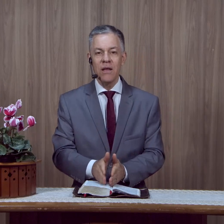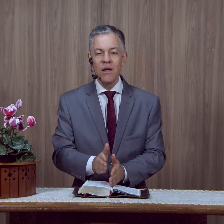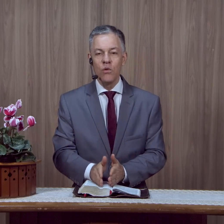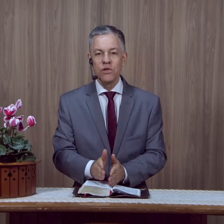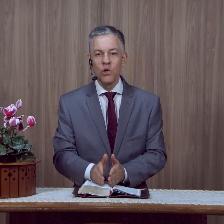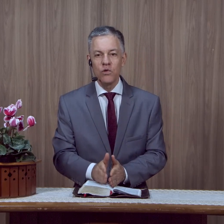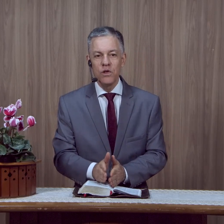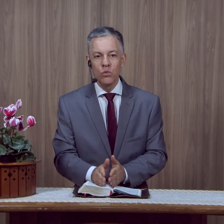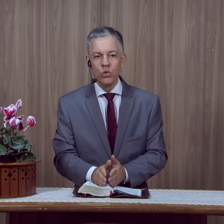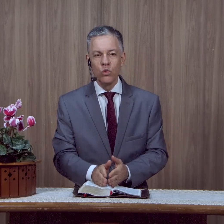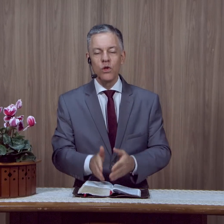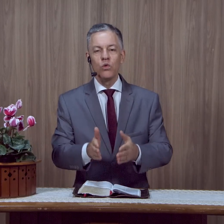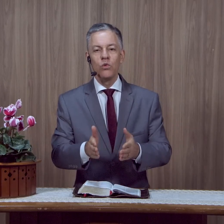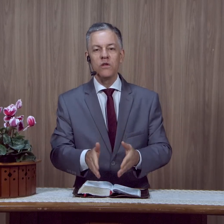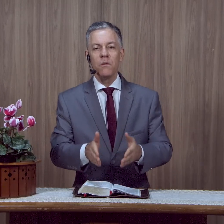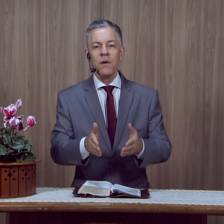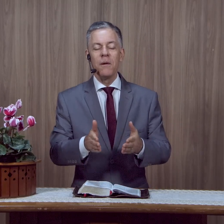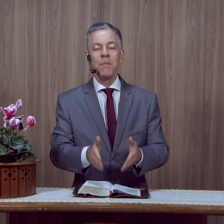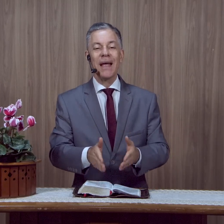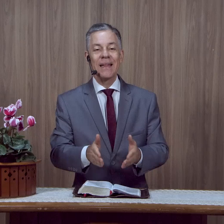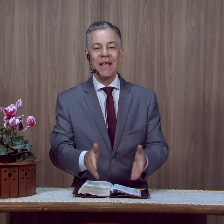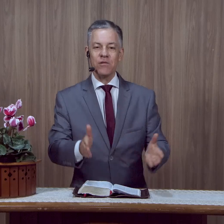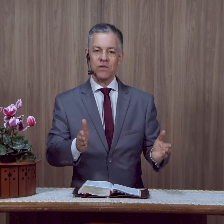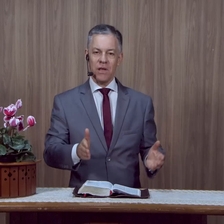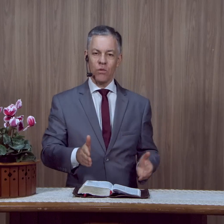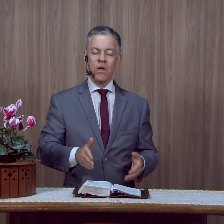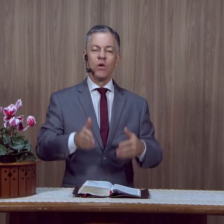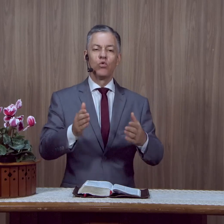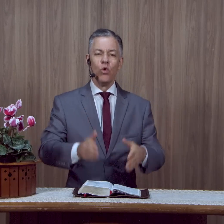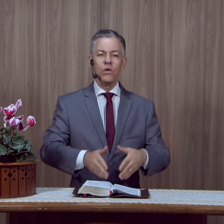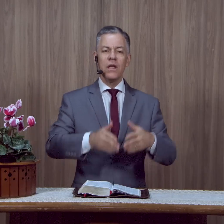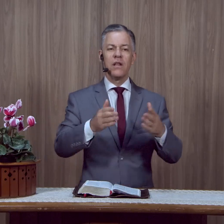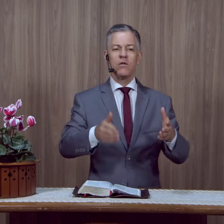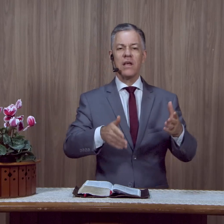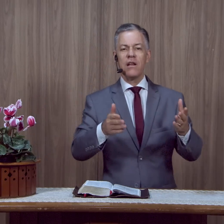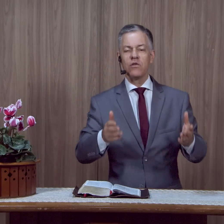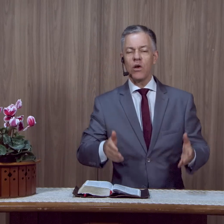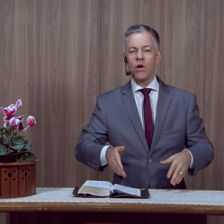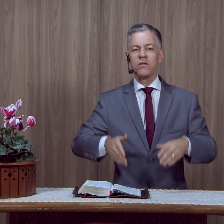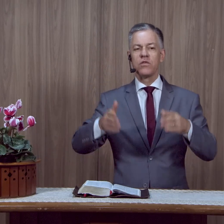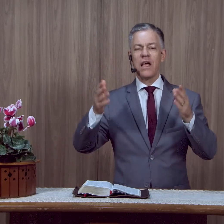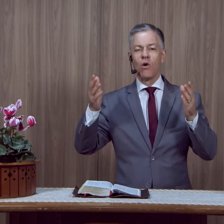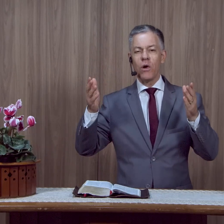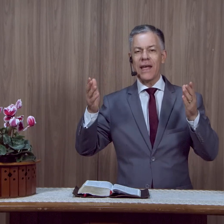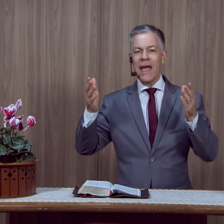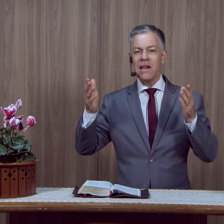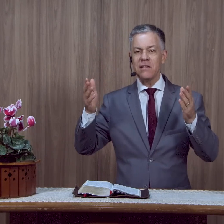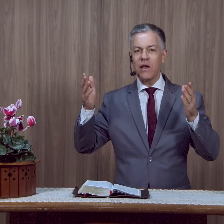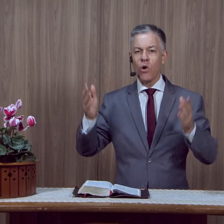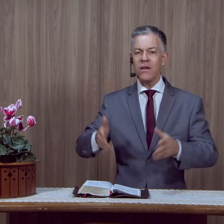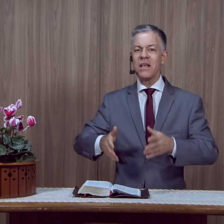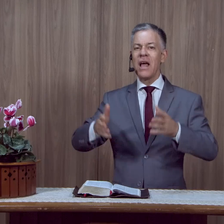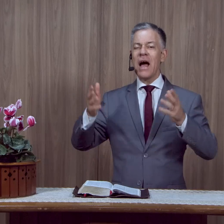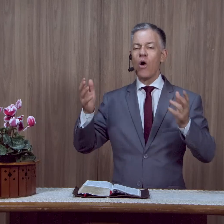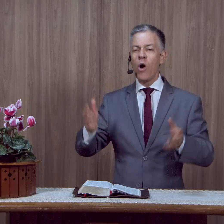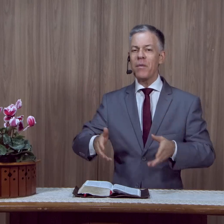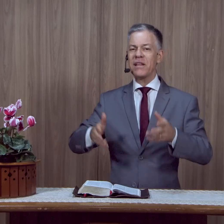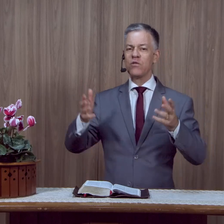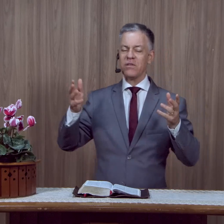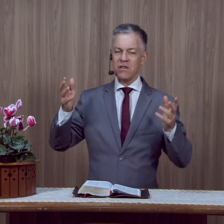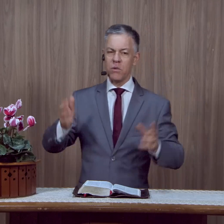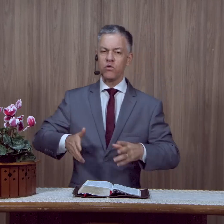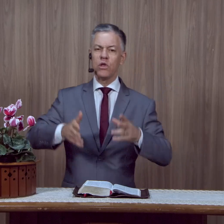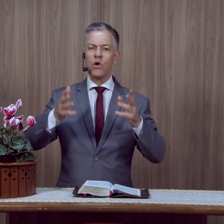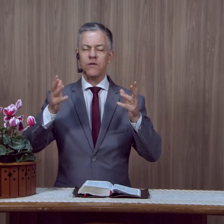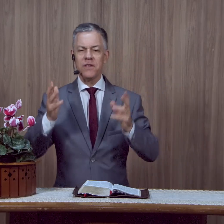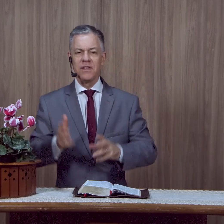não, aqui o Senhor nos deu tudo e tudo isso pertence ao Senhor. Tudo que Deus realizou em nós, o Senhor é que realiza em nós a obra